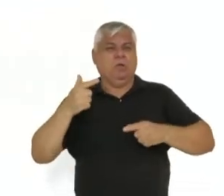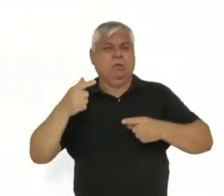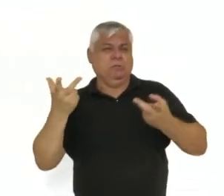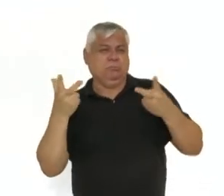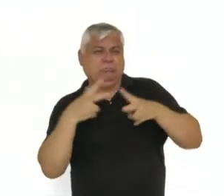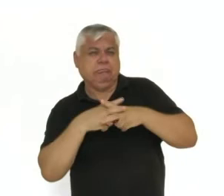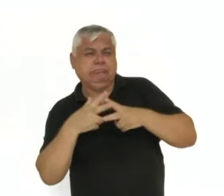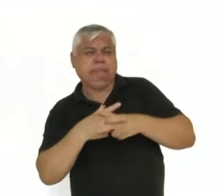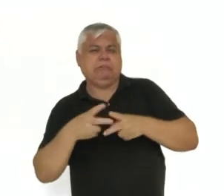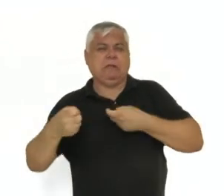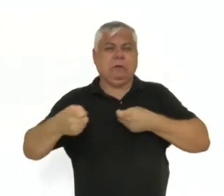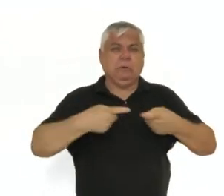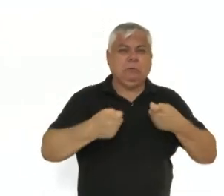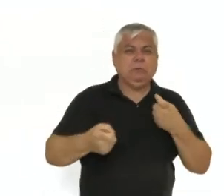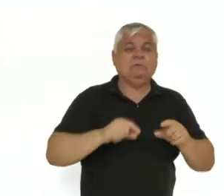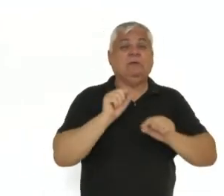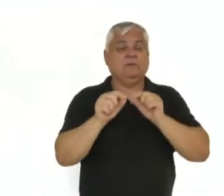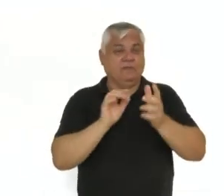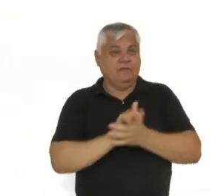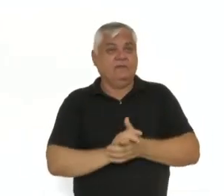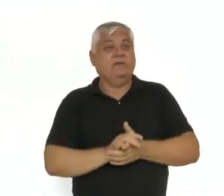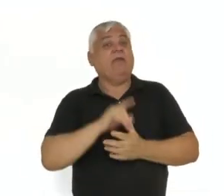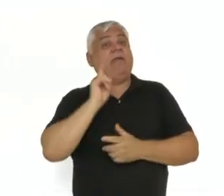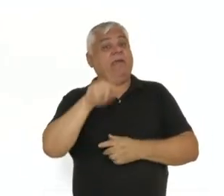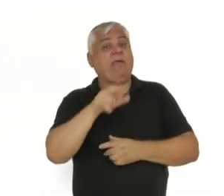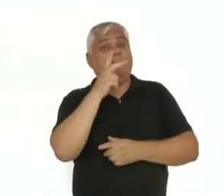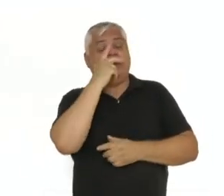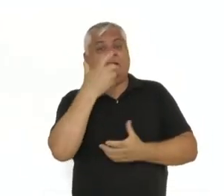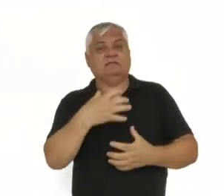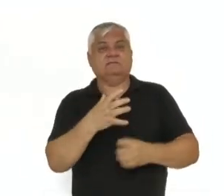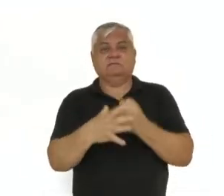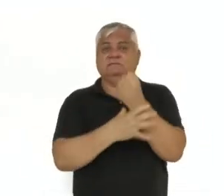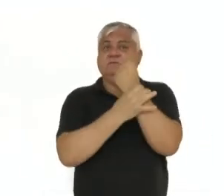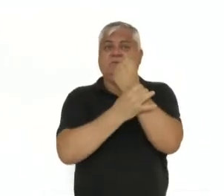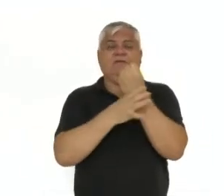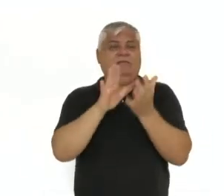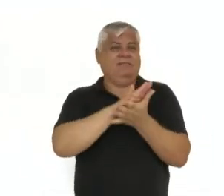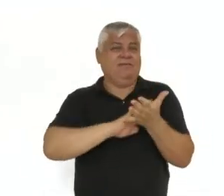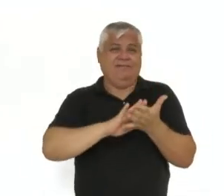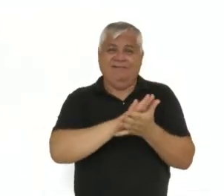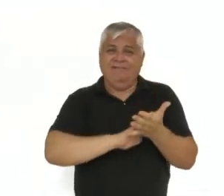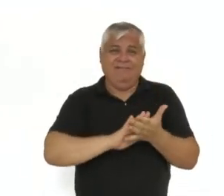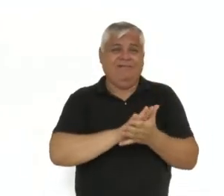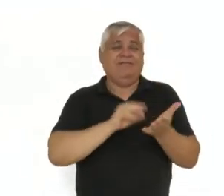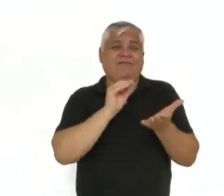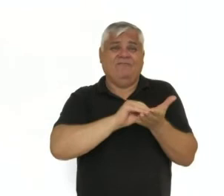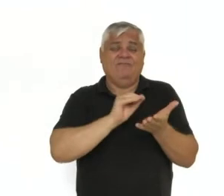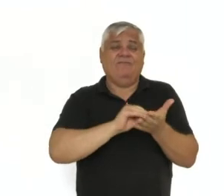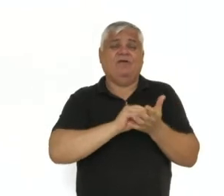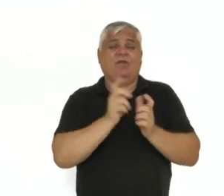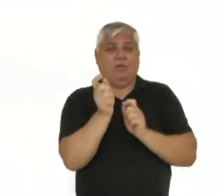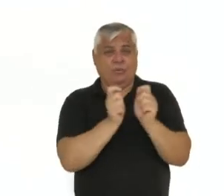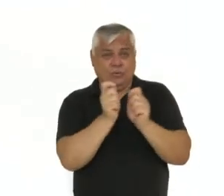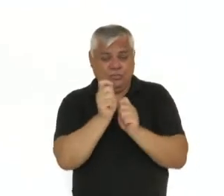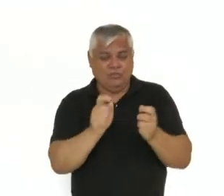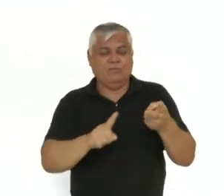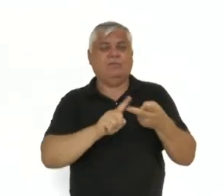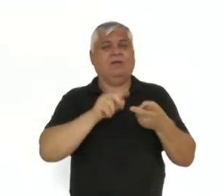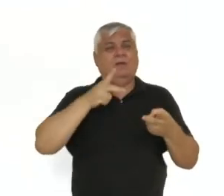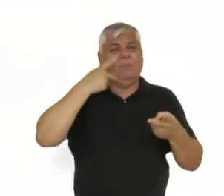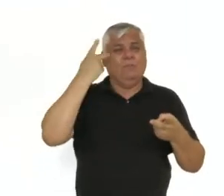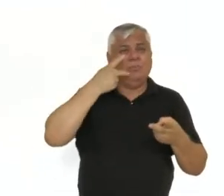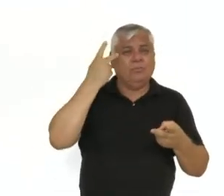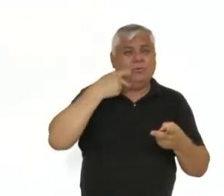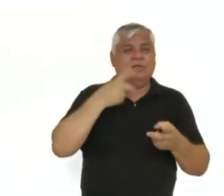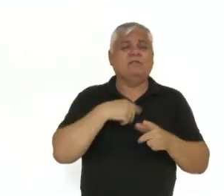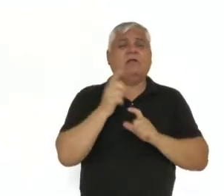logicamente caracterizam uma instabilidade política e econômica, uma economia local também bem fragilizada